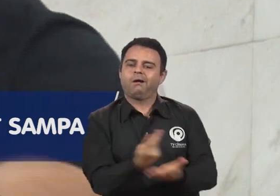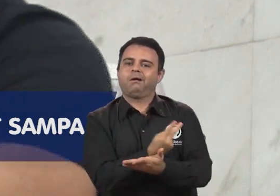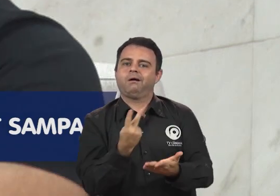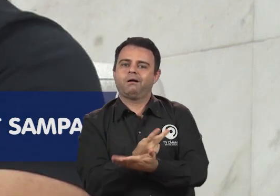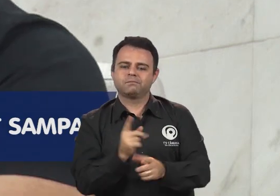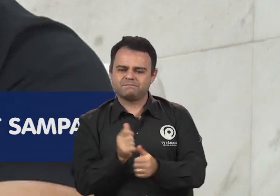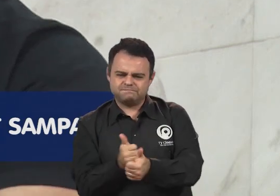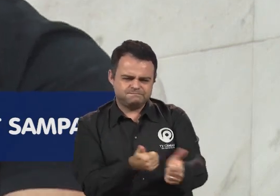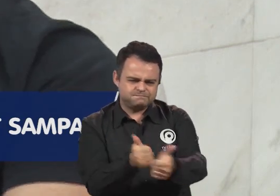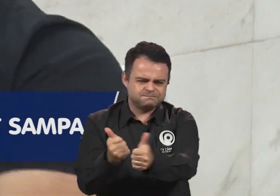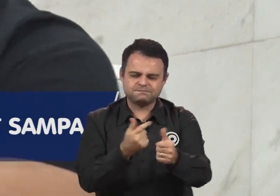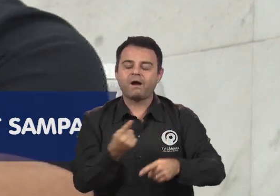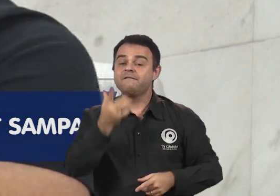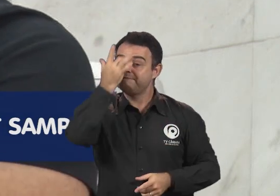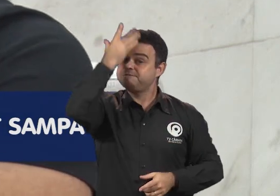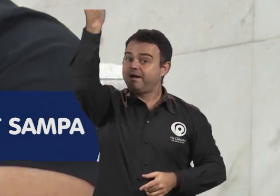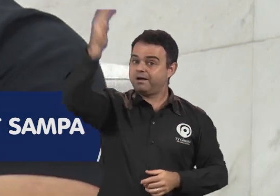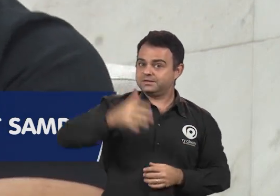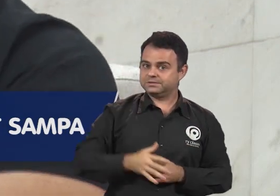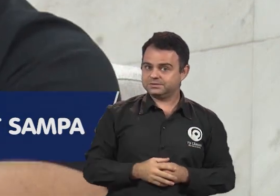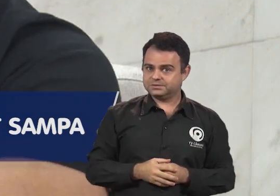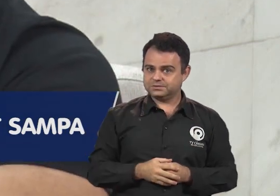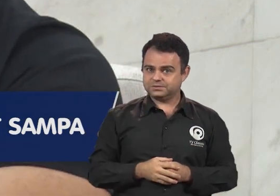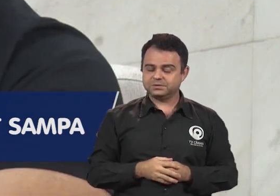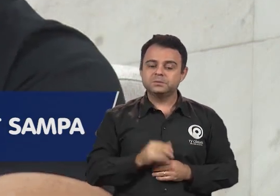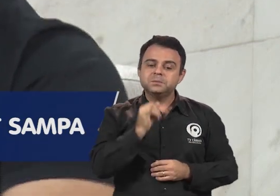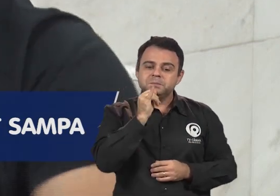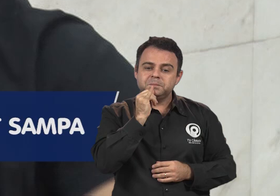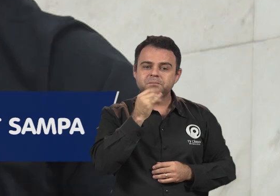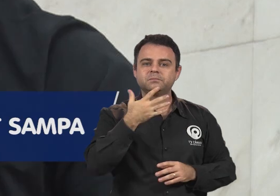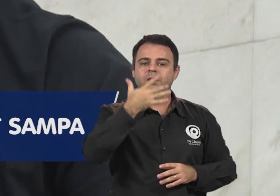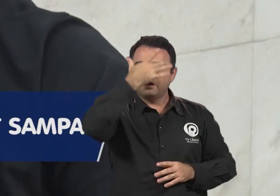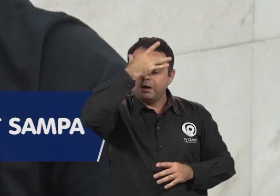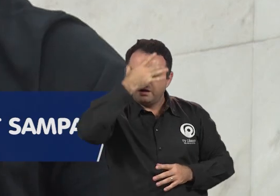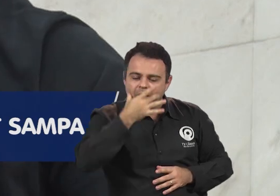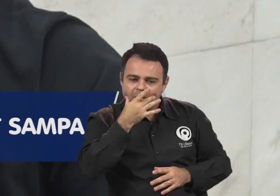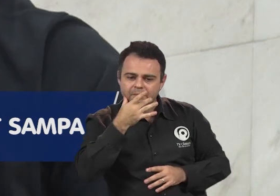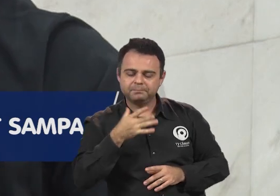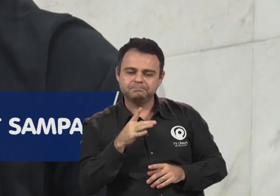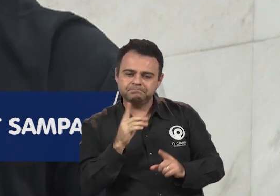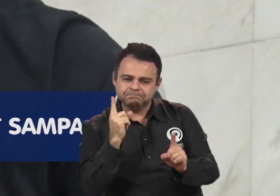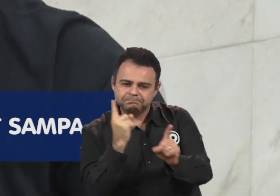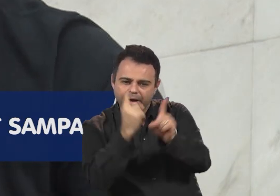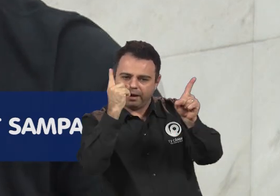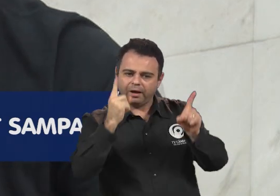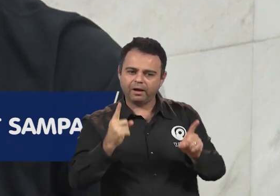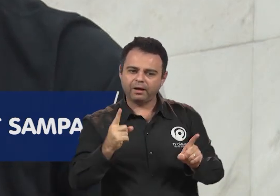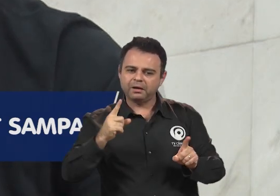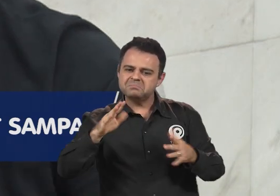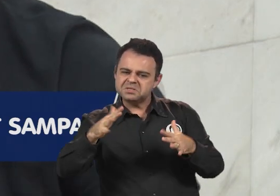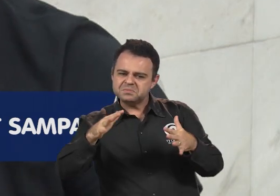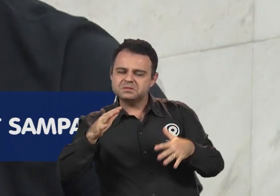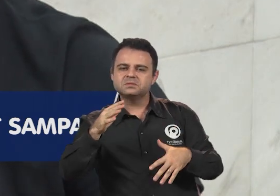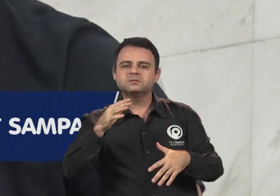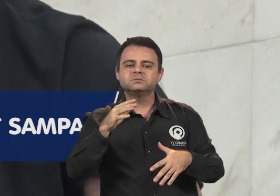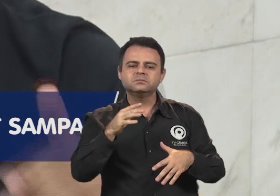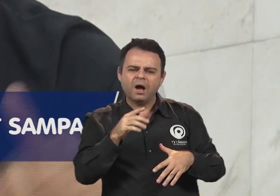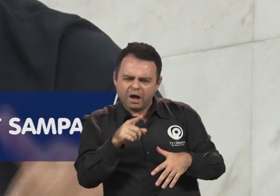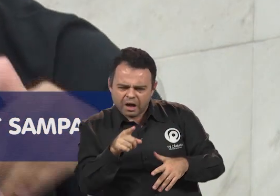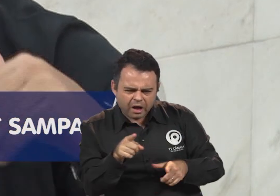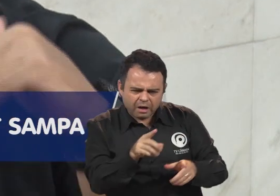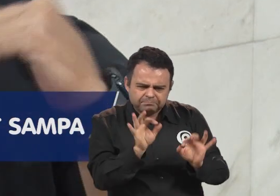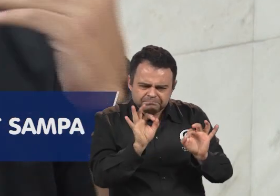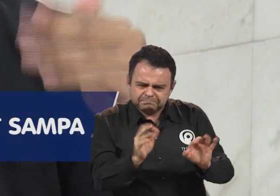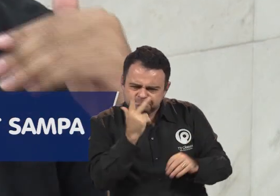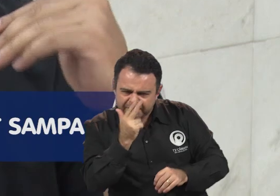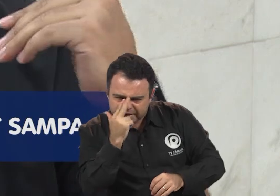80%, 90%, e eles lá têm um padrão acima de 90%, eles acionam a viatura mais próxima. Então, até o dia que a gente foi, já tinha